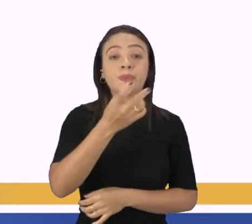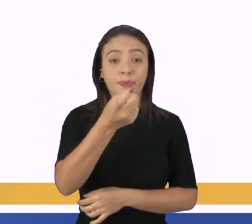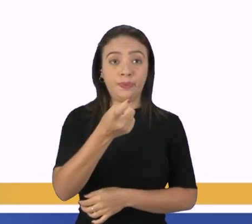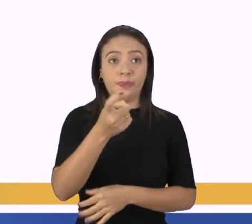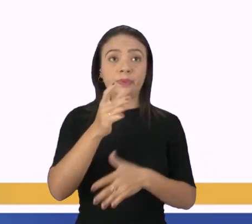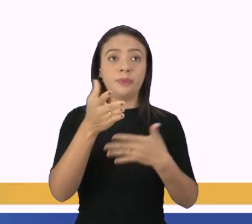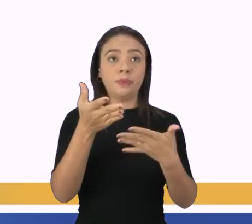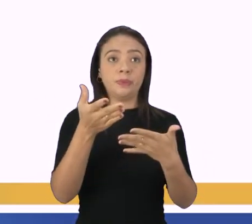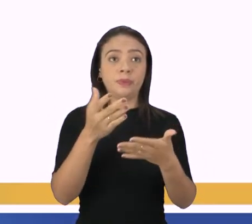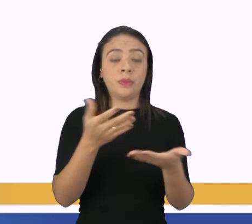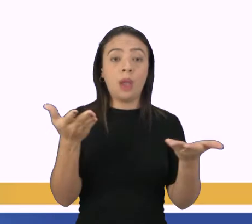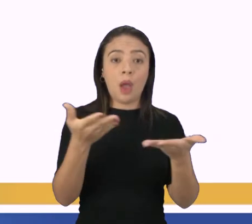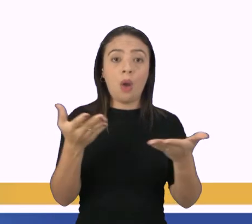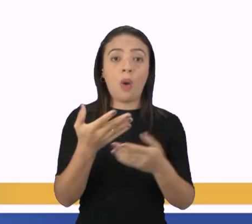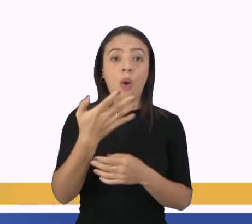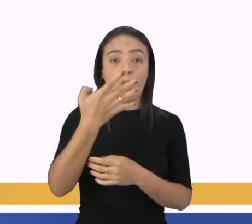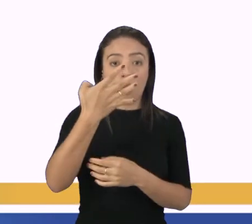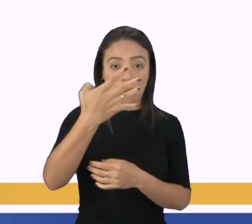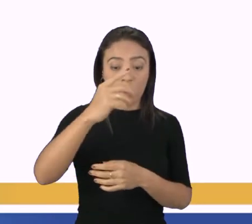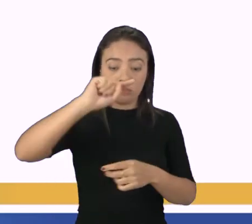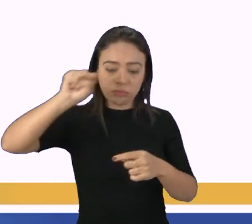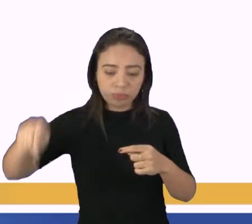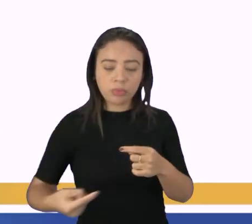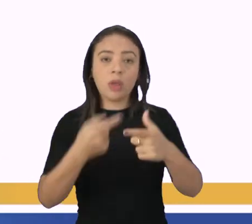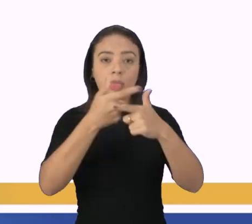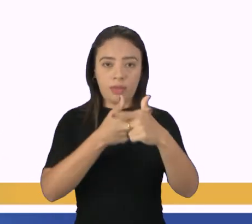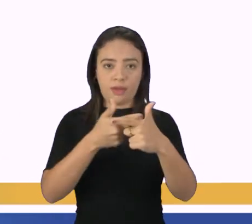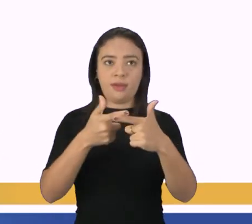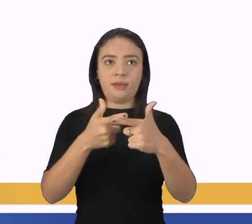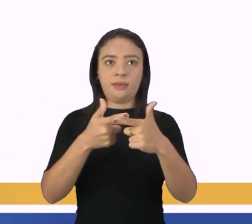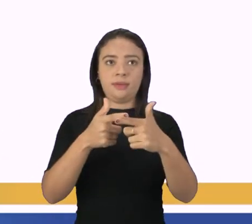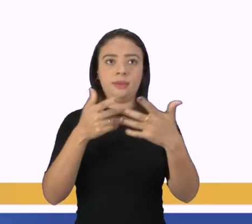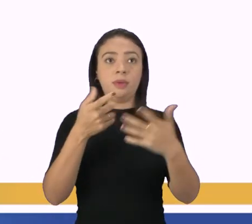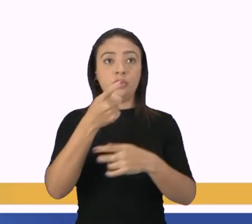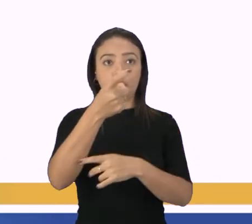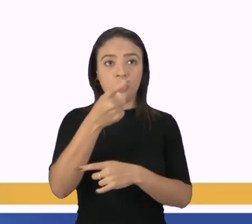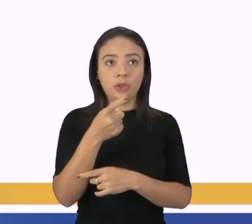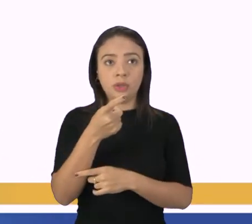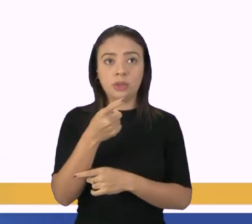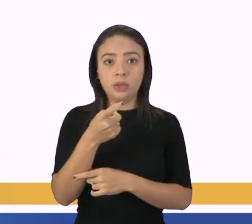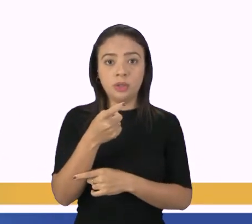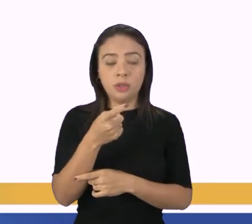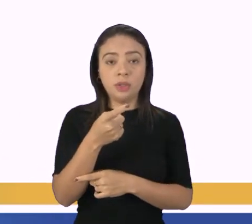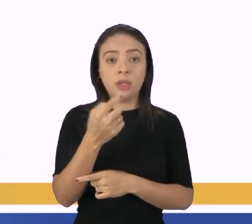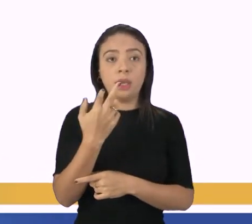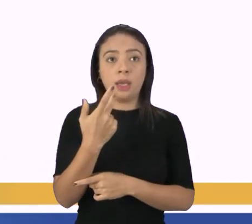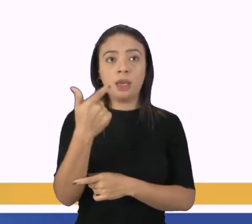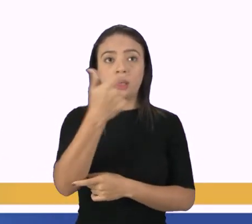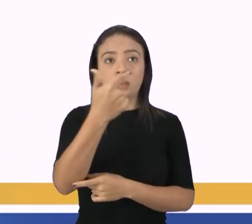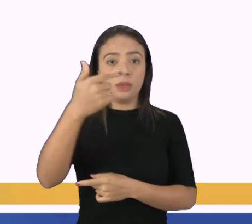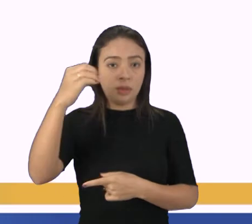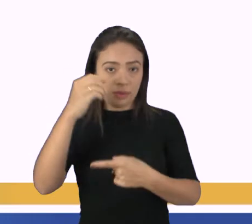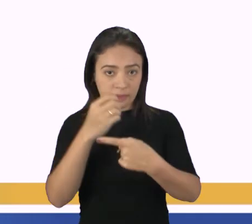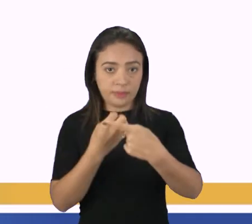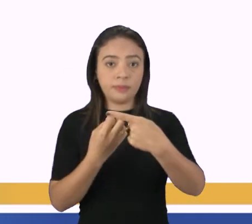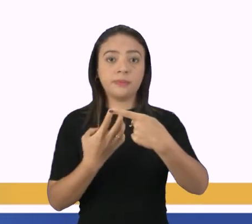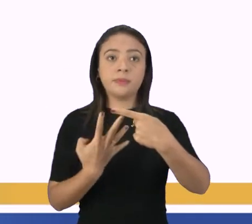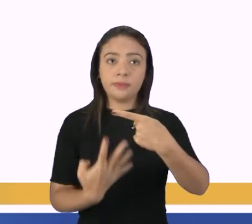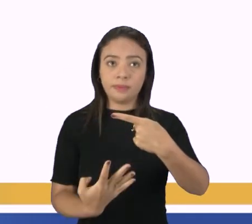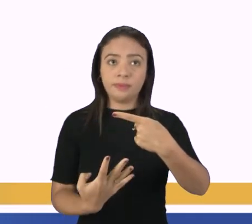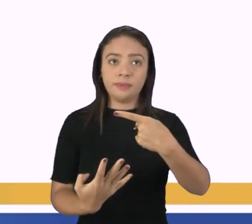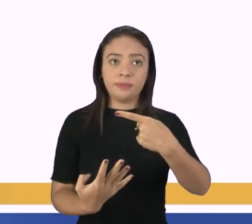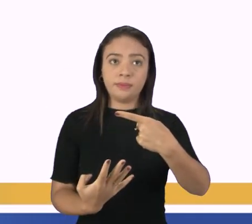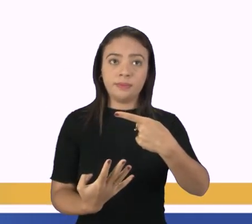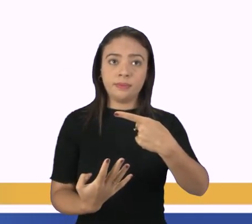ele está multiplicando, ele passa para o outro lado da igualdade dividindo. Então, x igual a 220 dividido para 4.